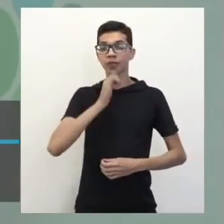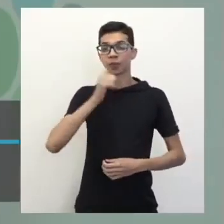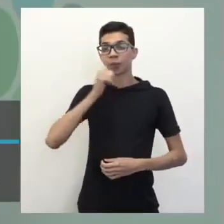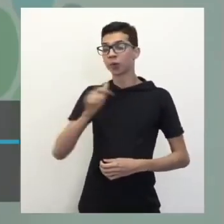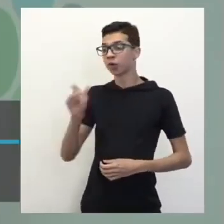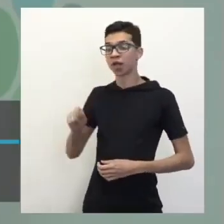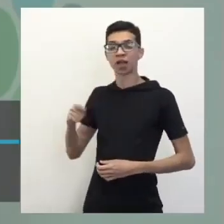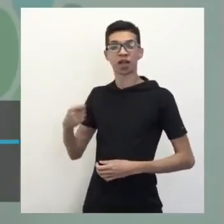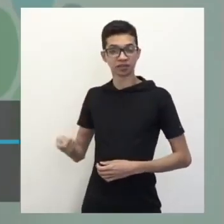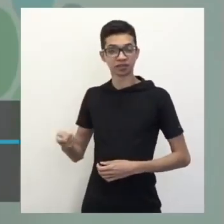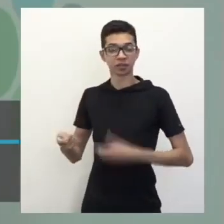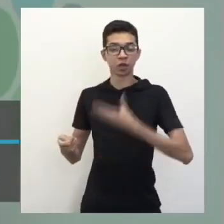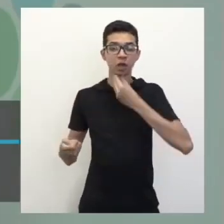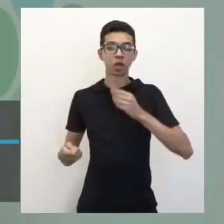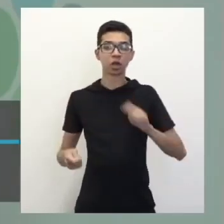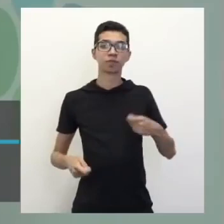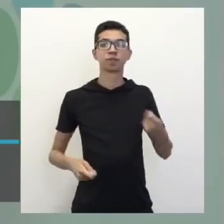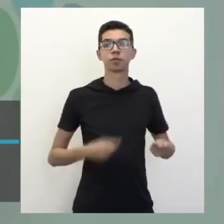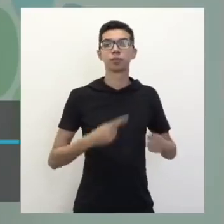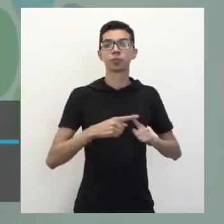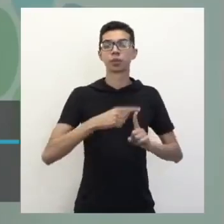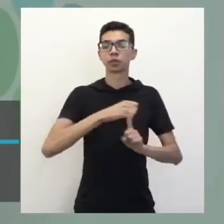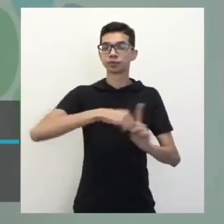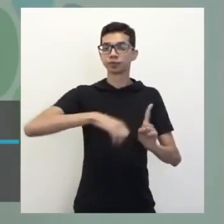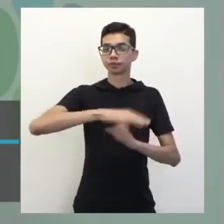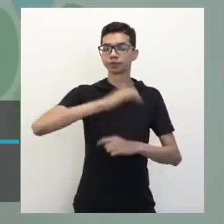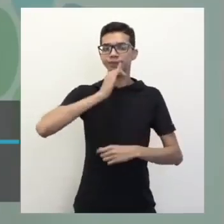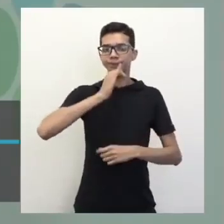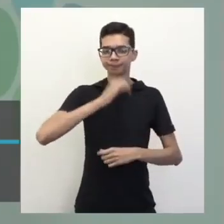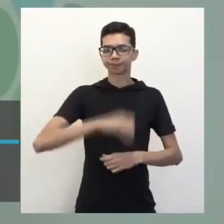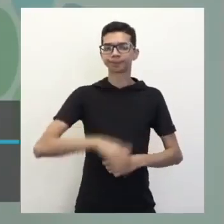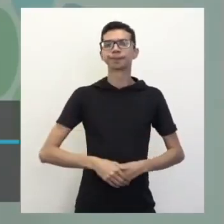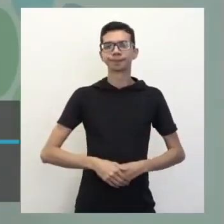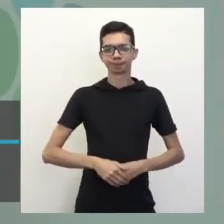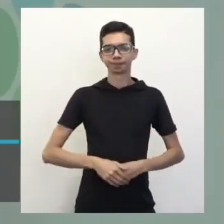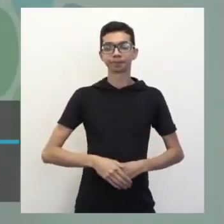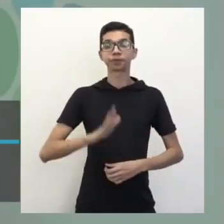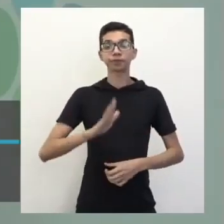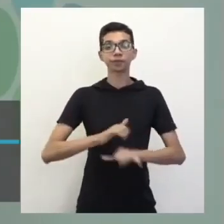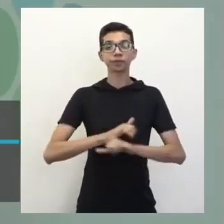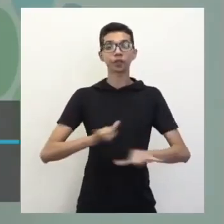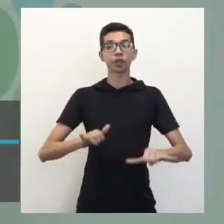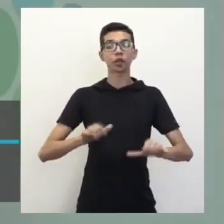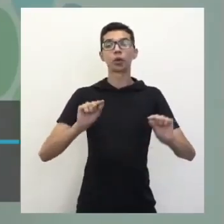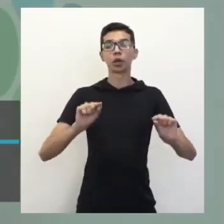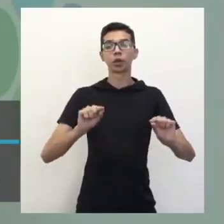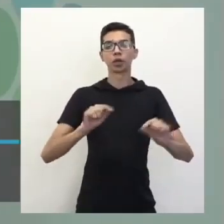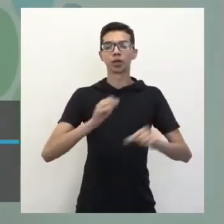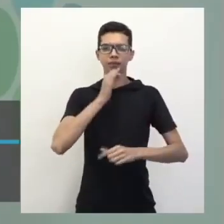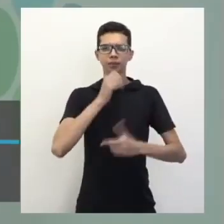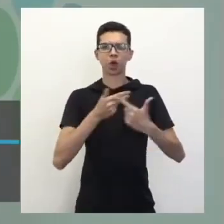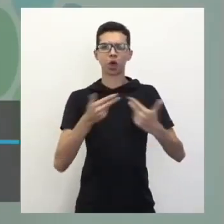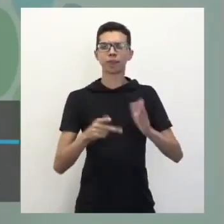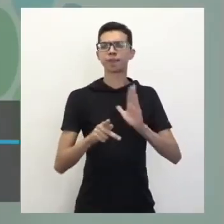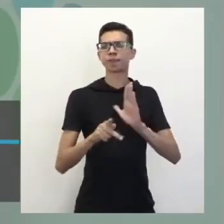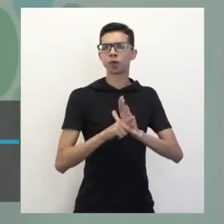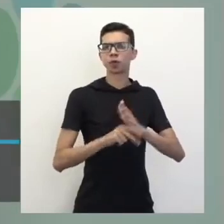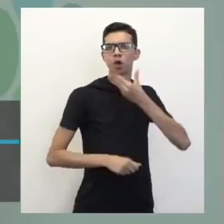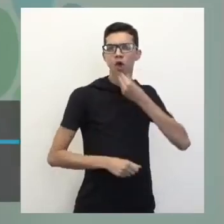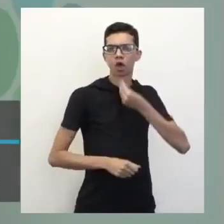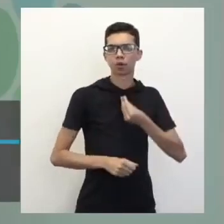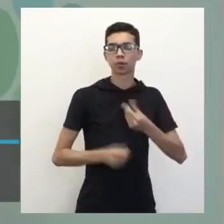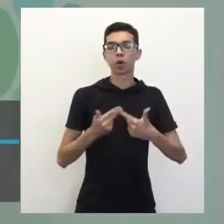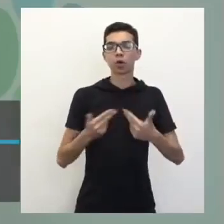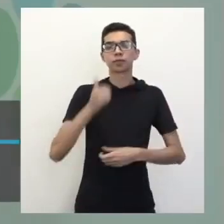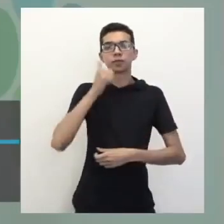conta das marcas sociais. Ou seja, os rótulos que alguns estabeleceram aqui atrás. Isso é de homem, isso é de mulher. Um homem não limpa o